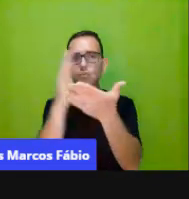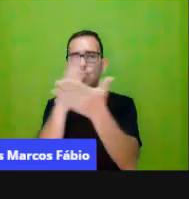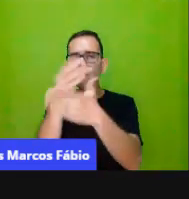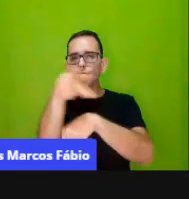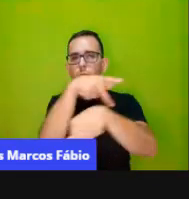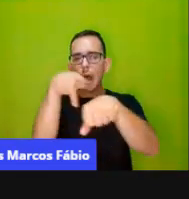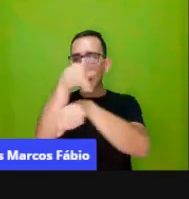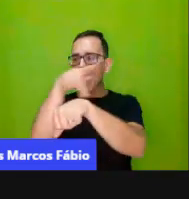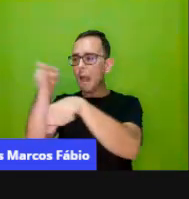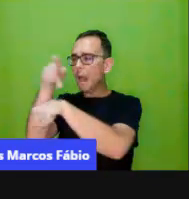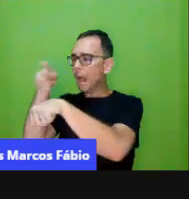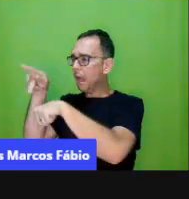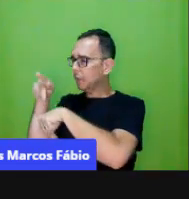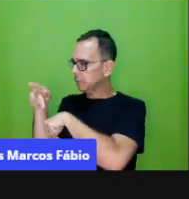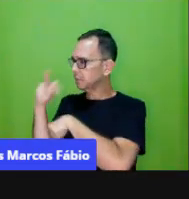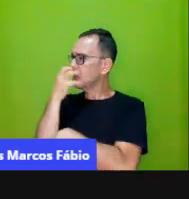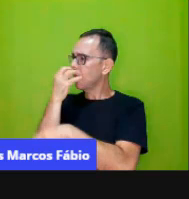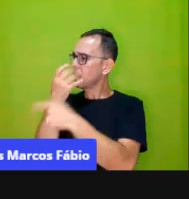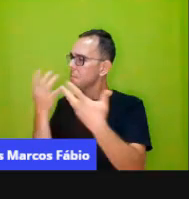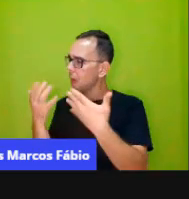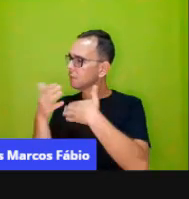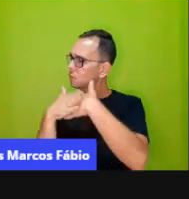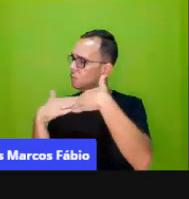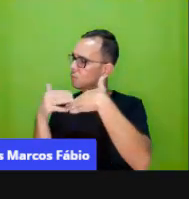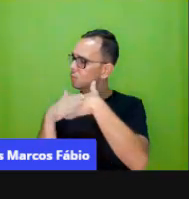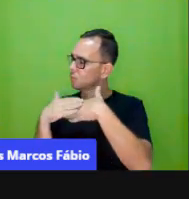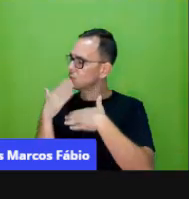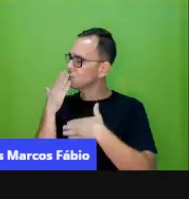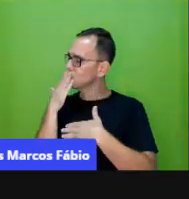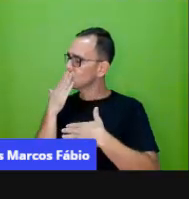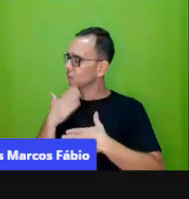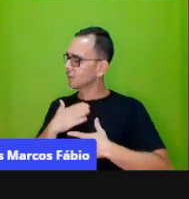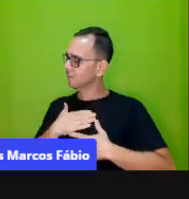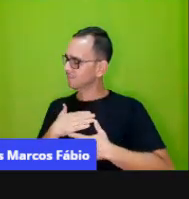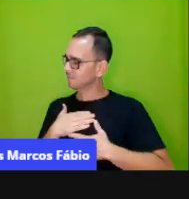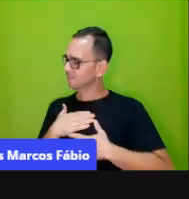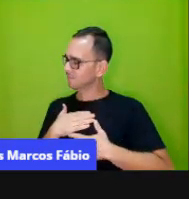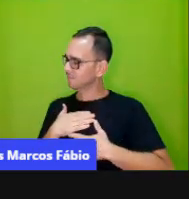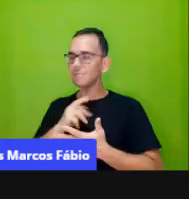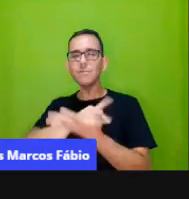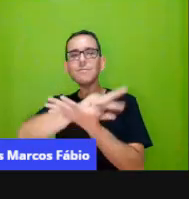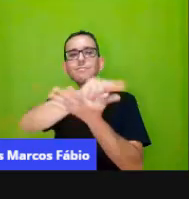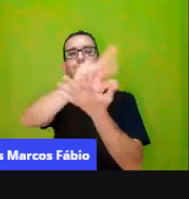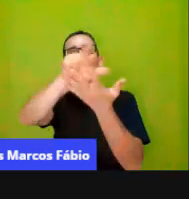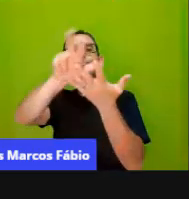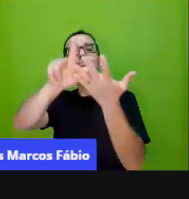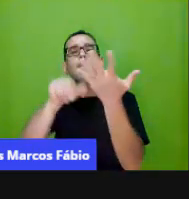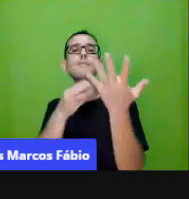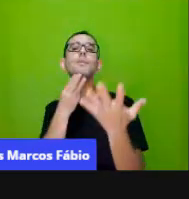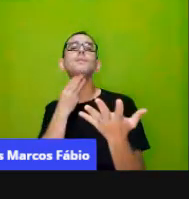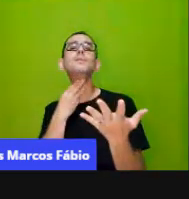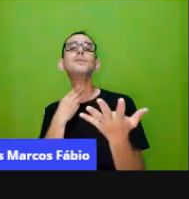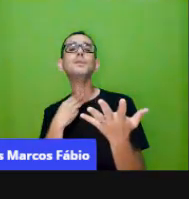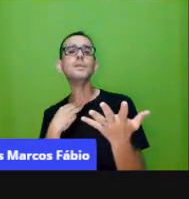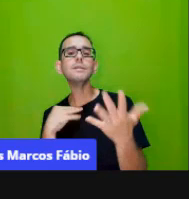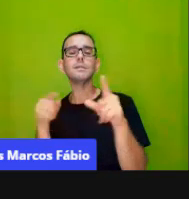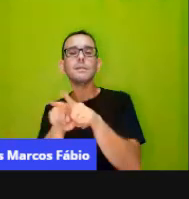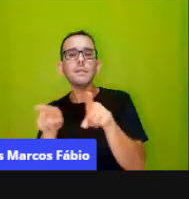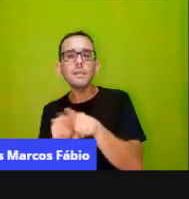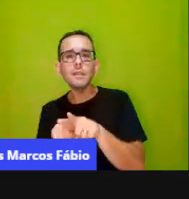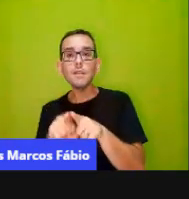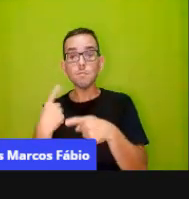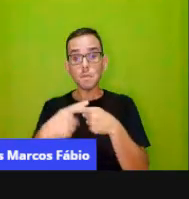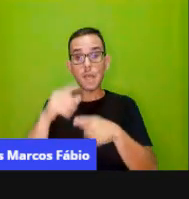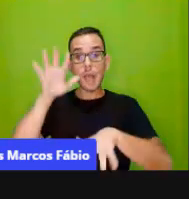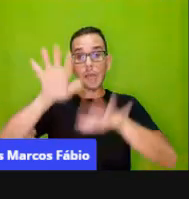de estimação preferencial, por diversos motivos, e um deles é porque as pessoas trabalham o